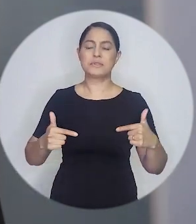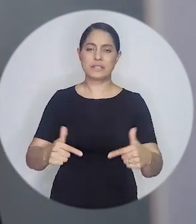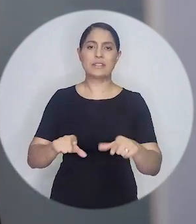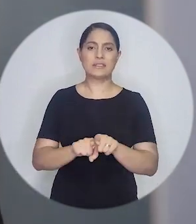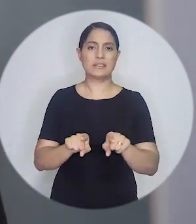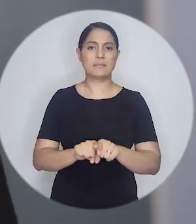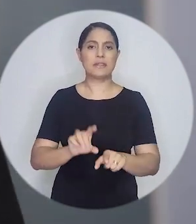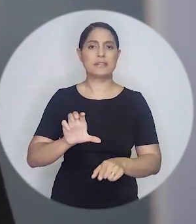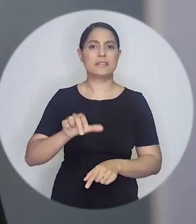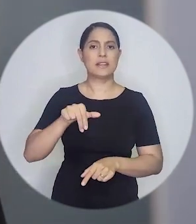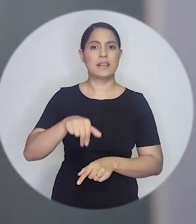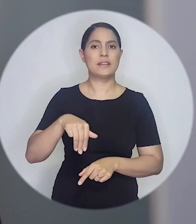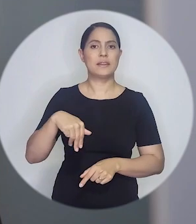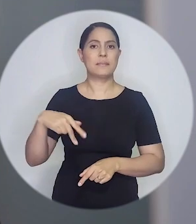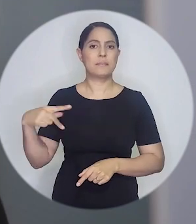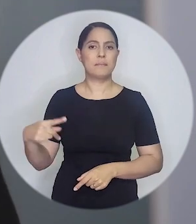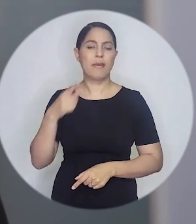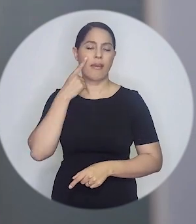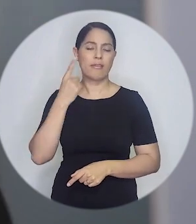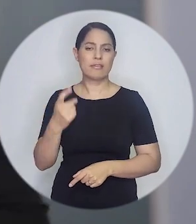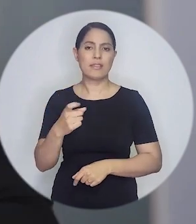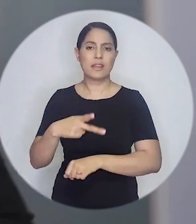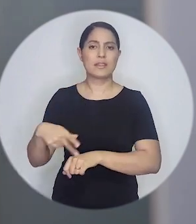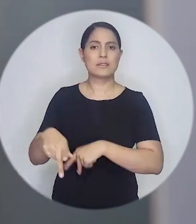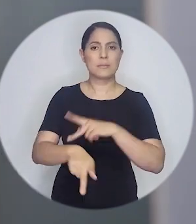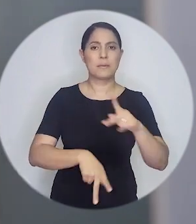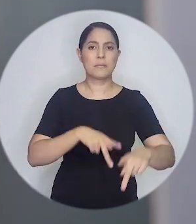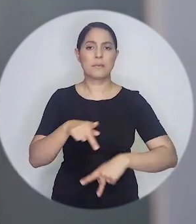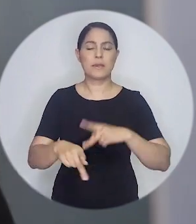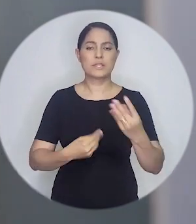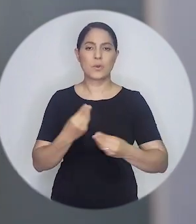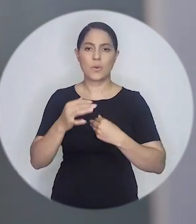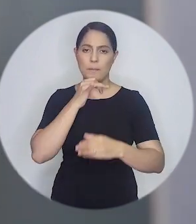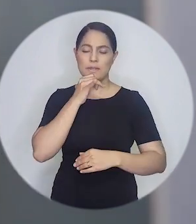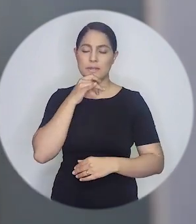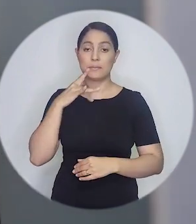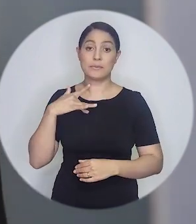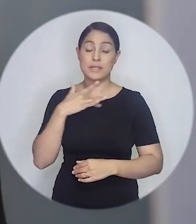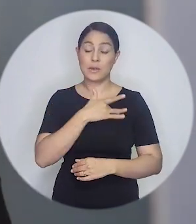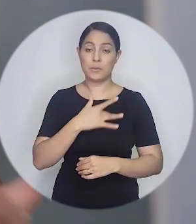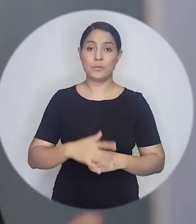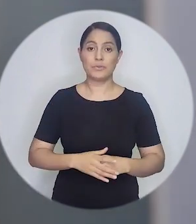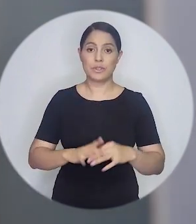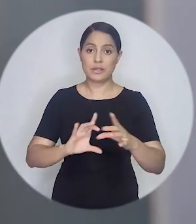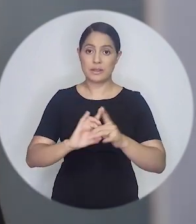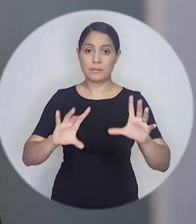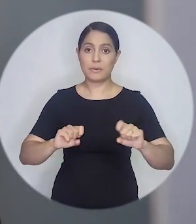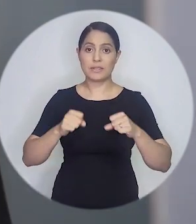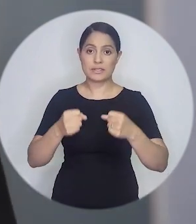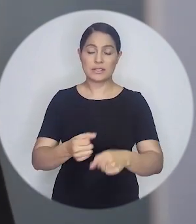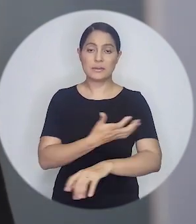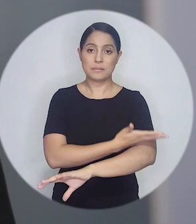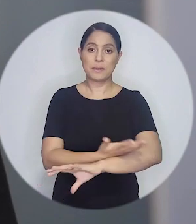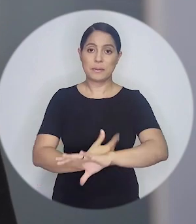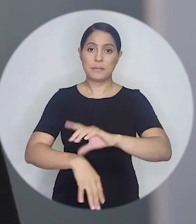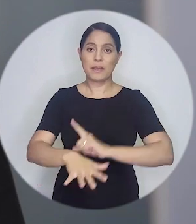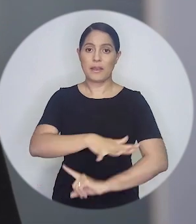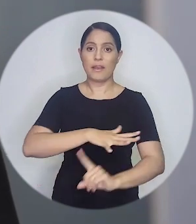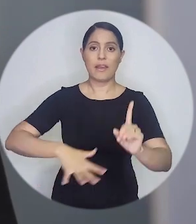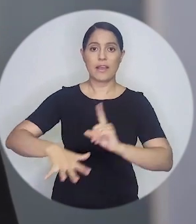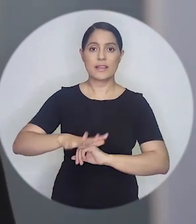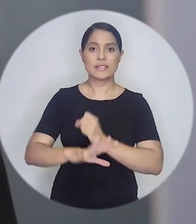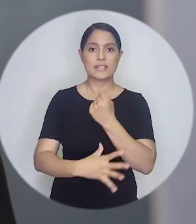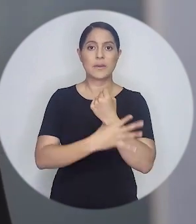função constitucional, o CNMP atua também em diversos assuntos de interesse público, como saúde, defesa da